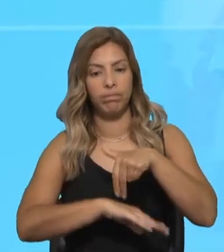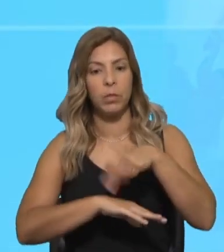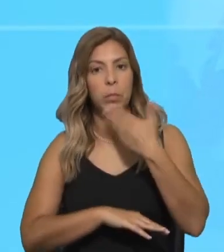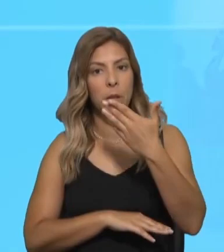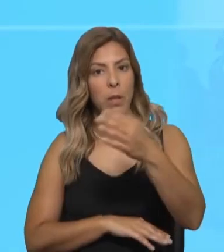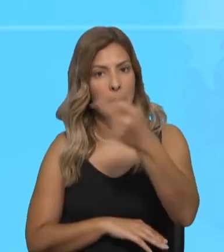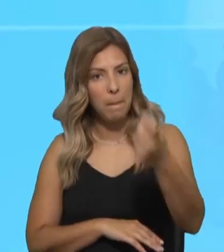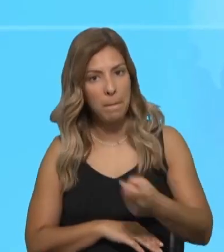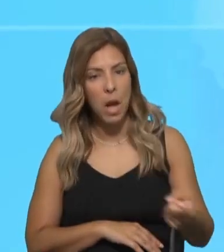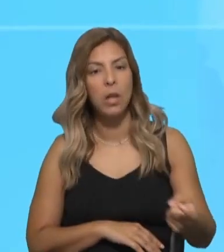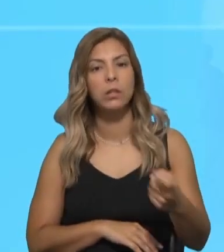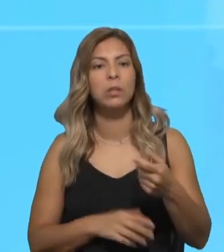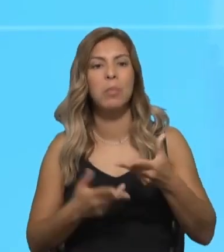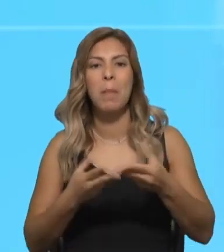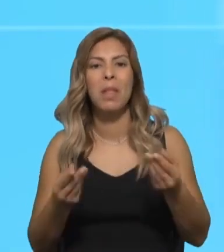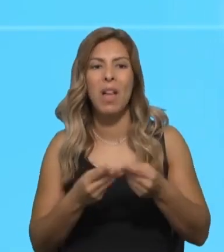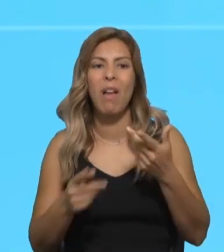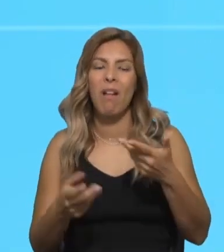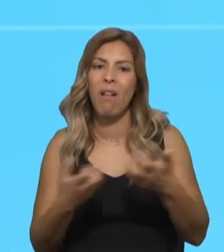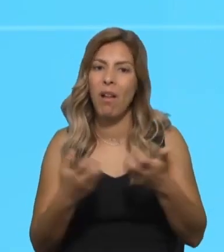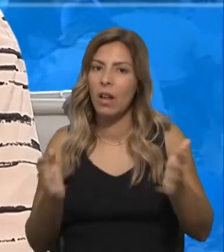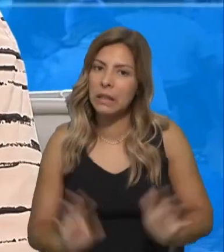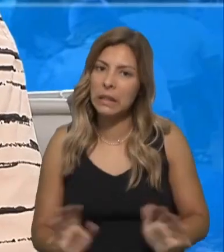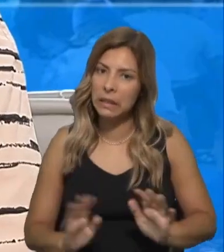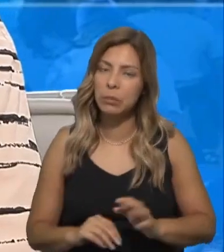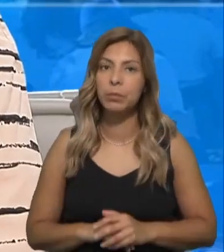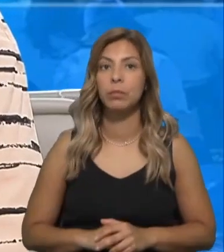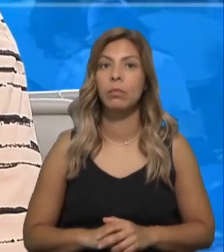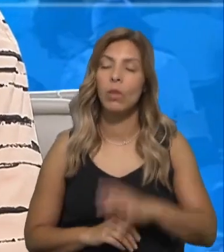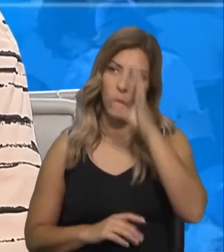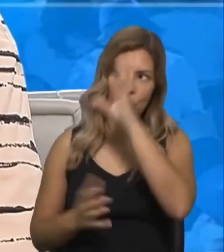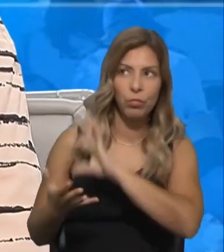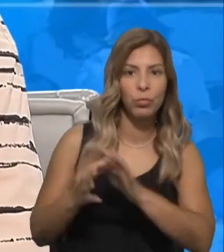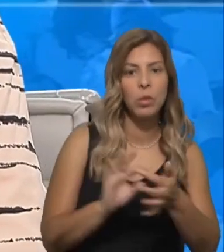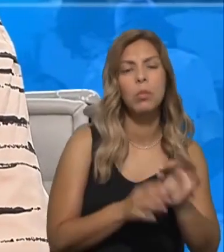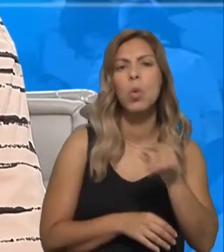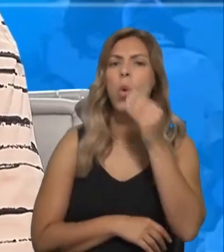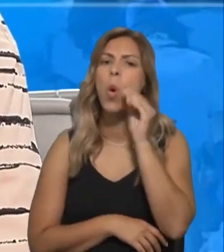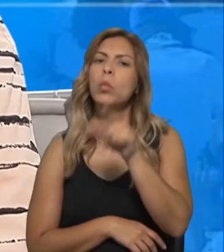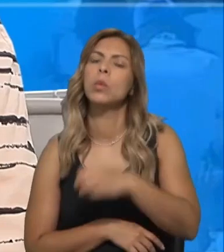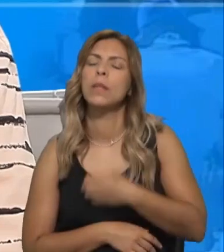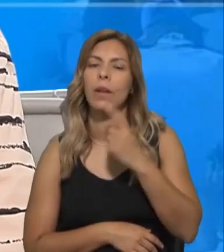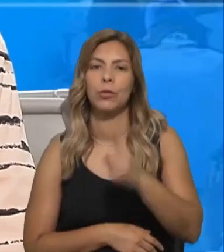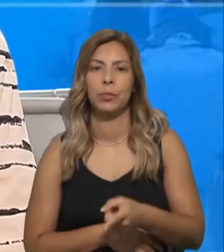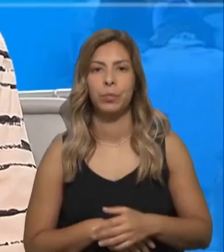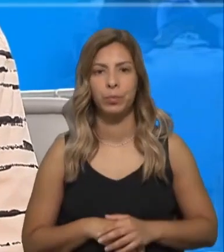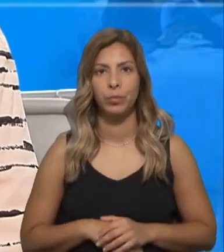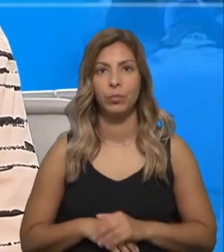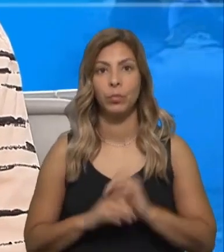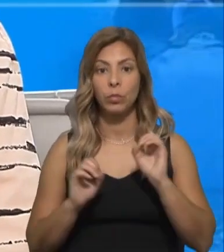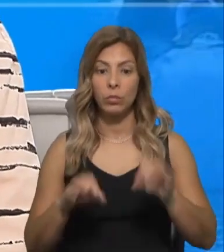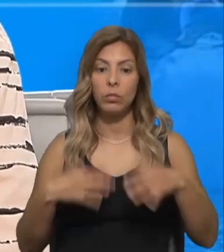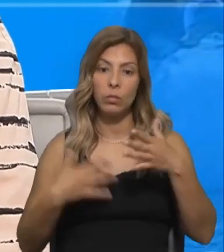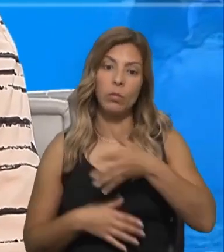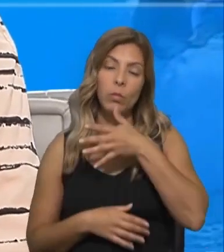paz desarmada e desarmante. Como é que tu lês este... Como é que tu lês este desafio do Papa? A primeira intervenção dele foi fortíssima,